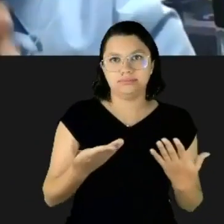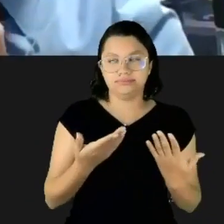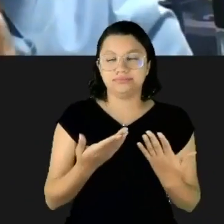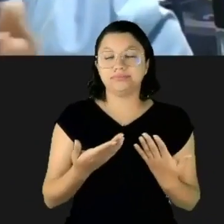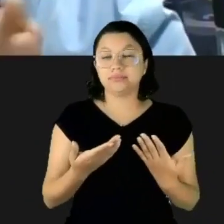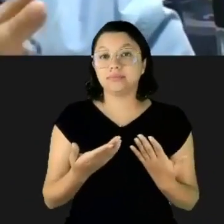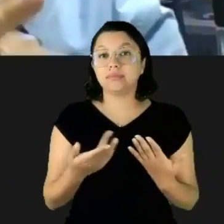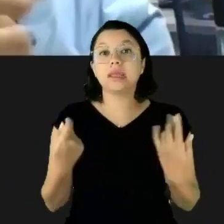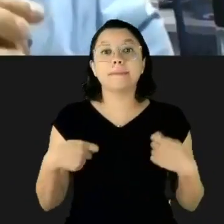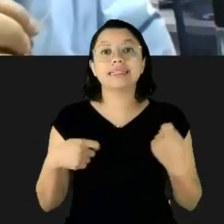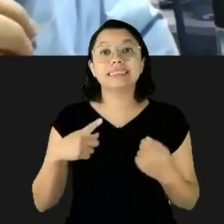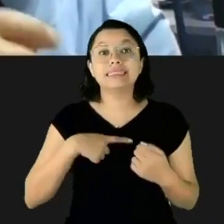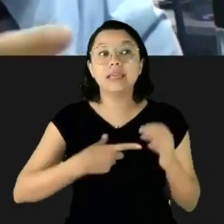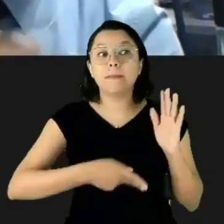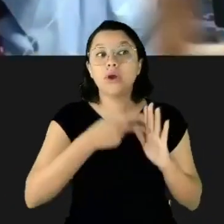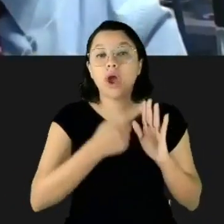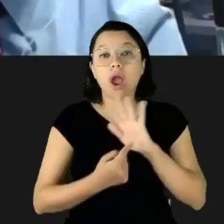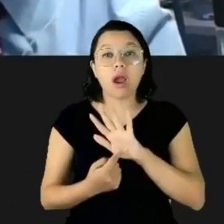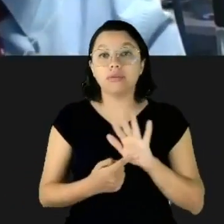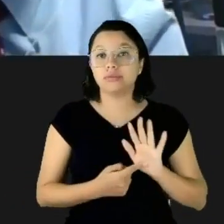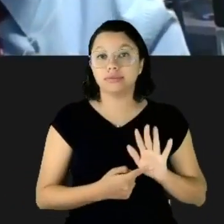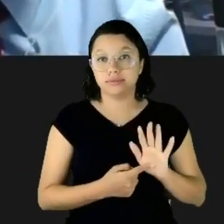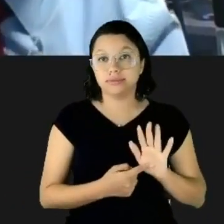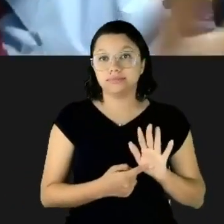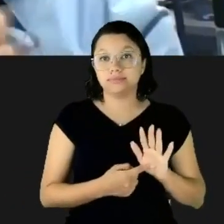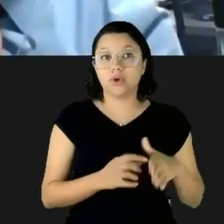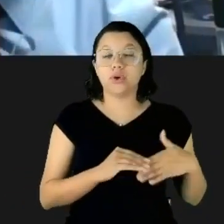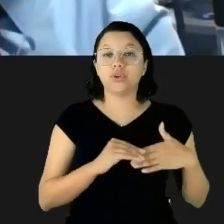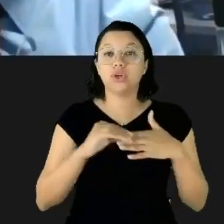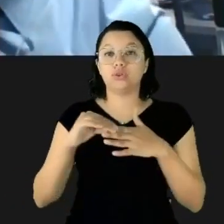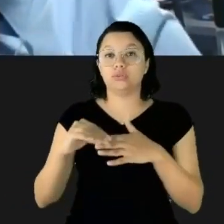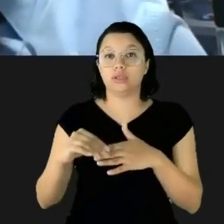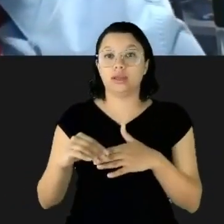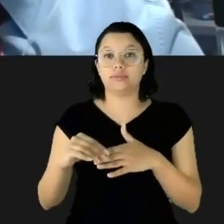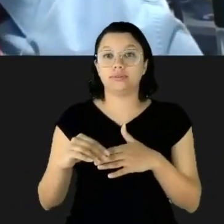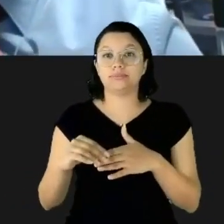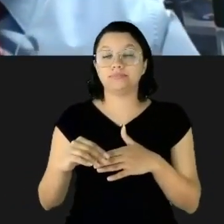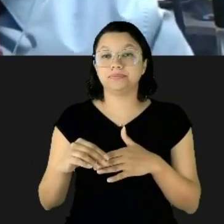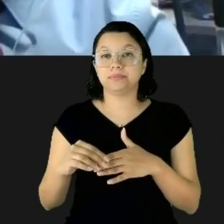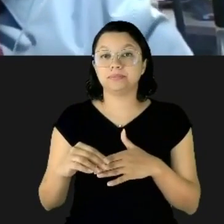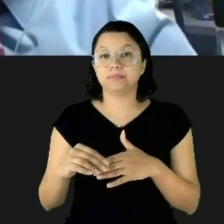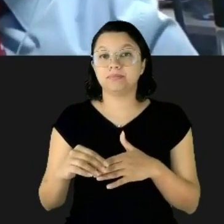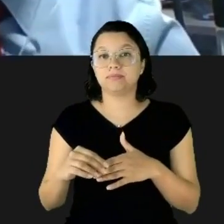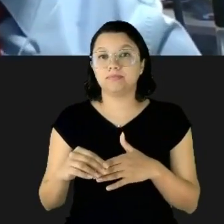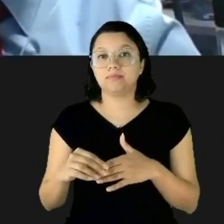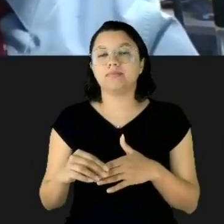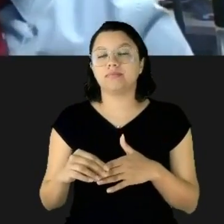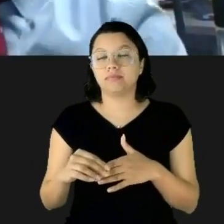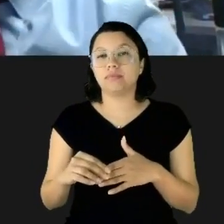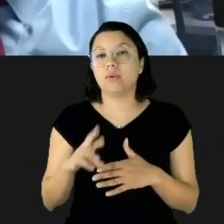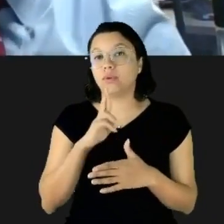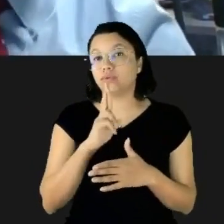ter um projeto, um projeto que nos leve a alguma coisa significativa do que